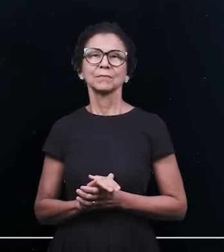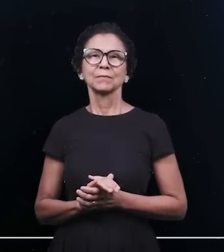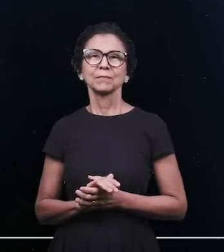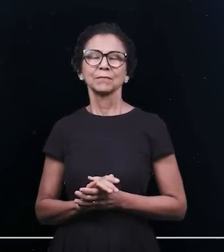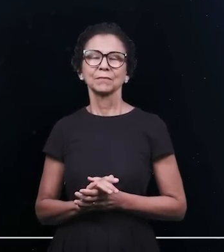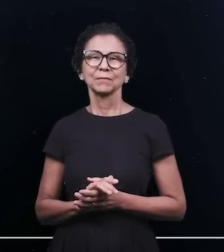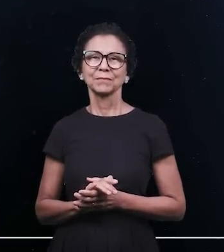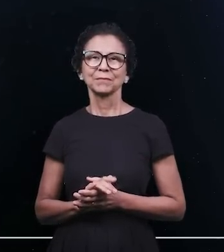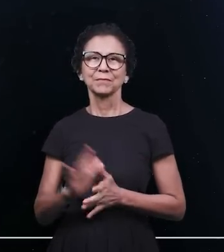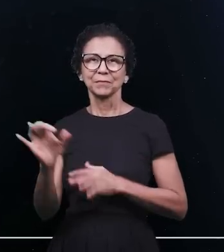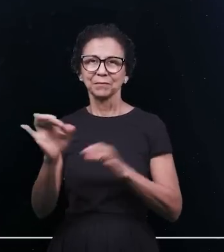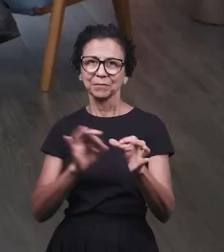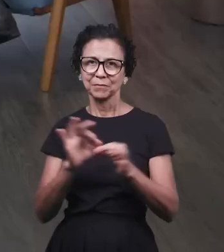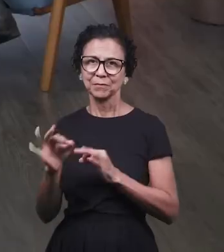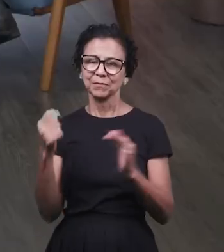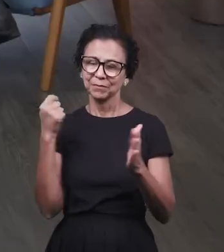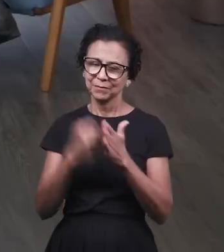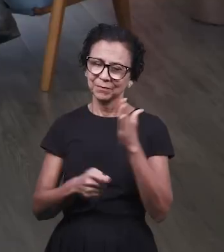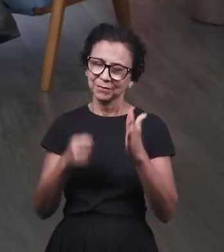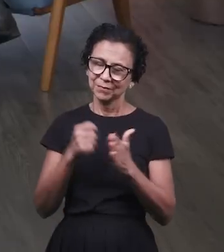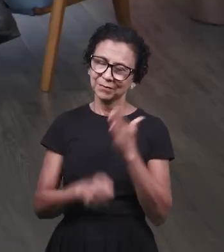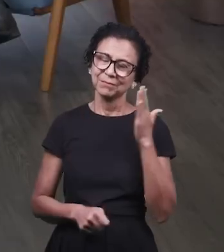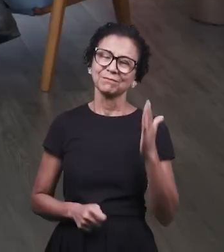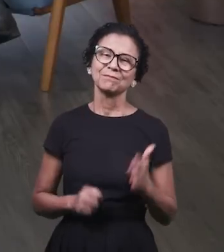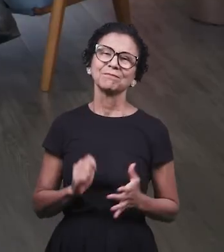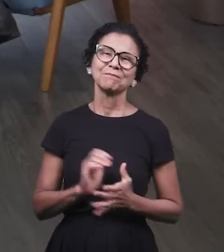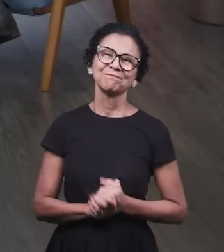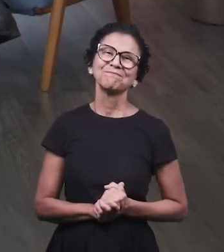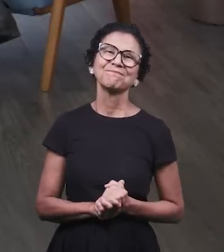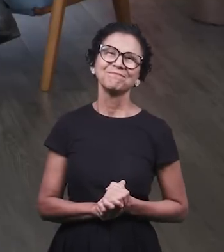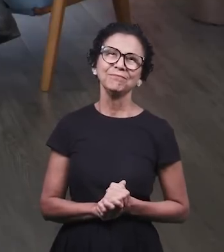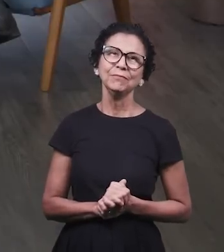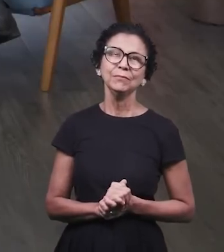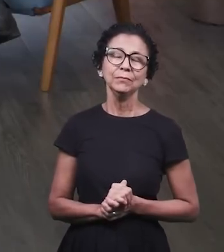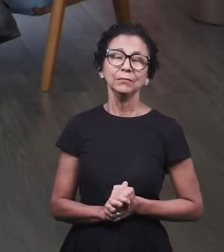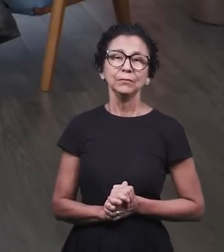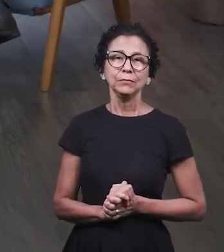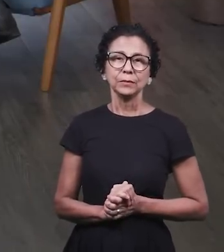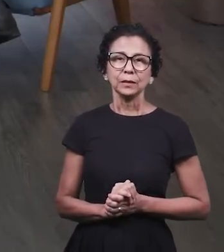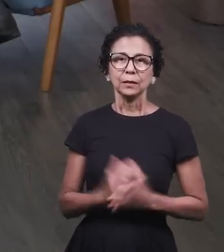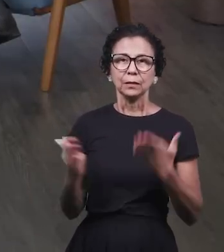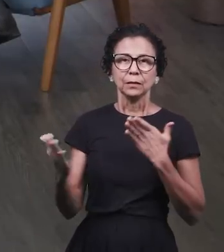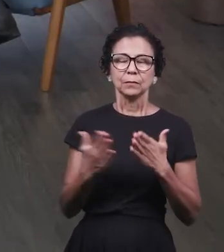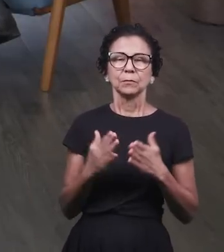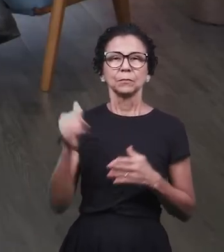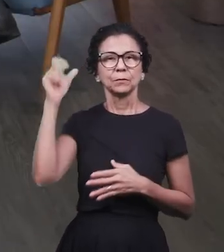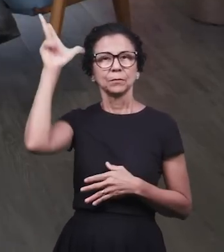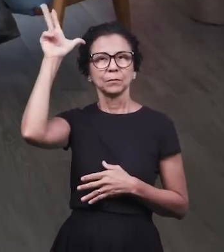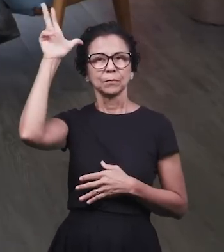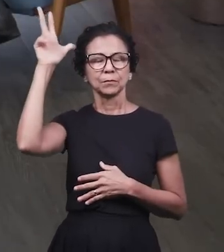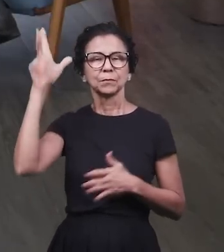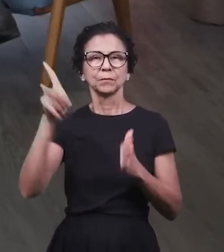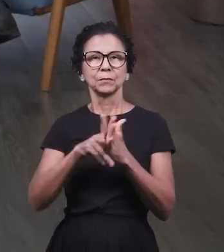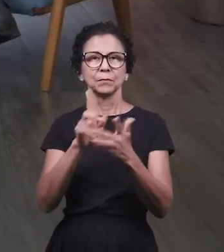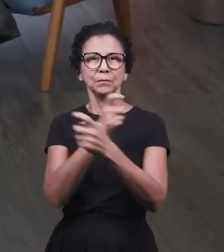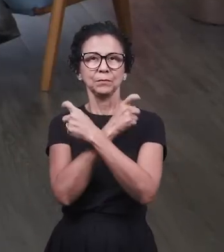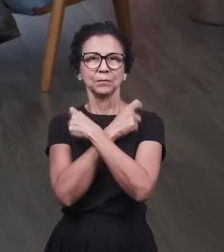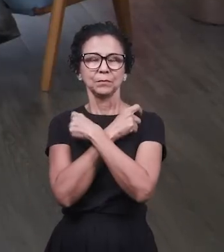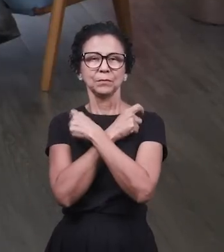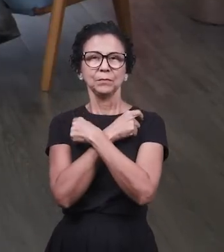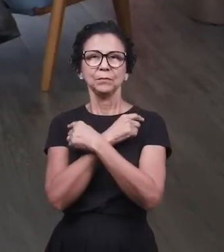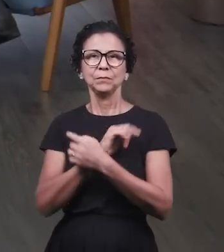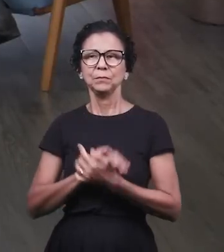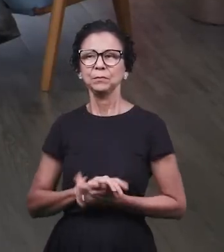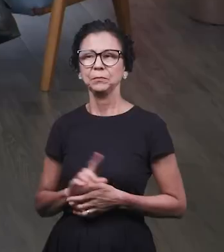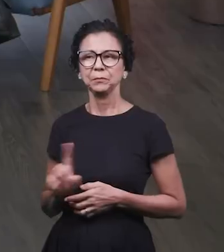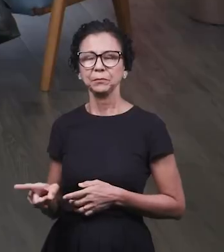da vida. Está falando sobre as éguas dos carros de Faraó. E eu entendo que essa questão do adestramento que ele